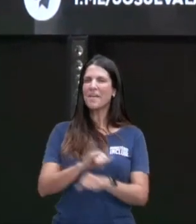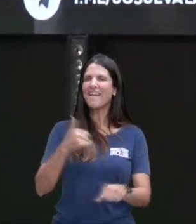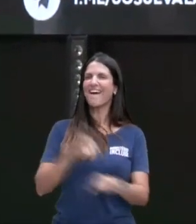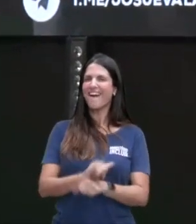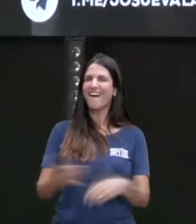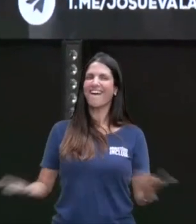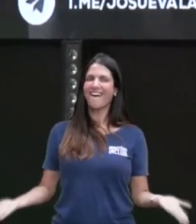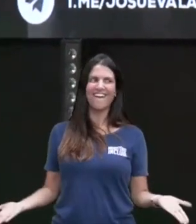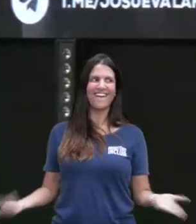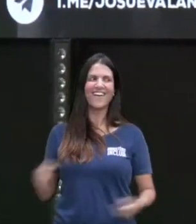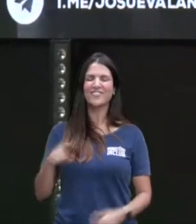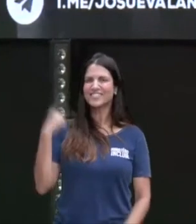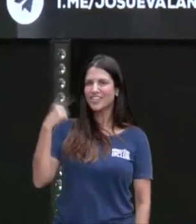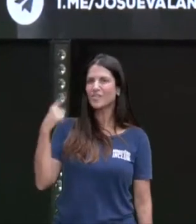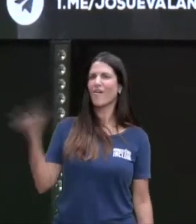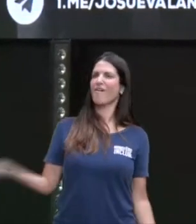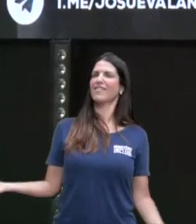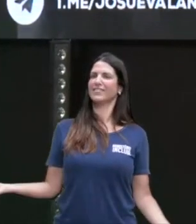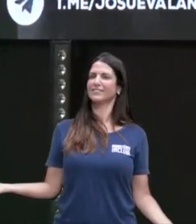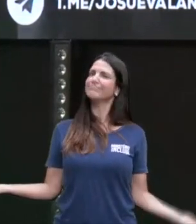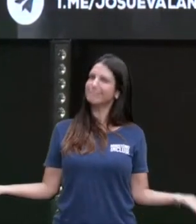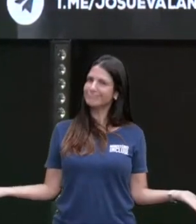você é doido cara